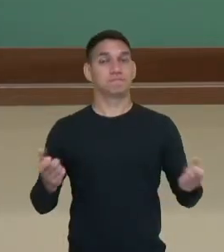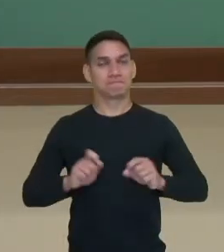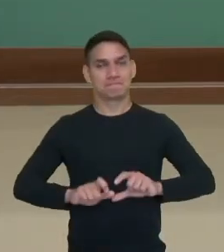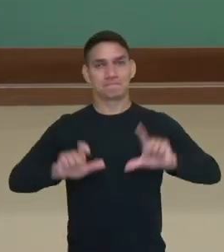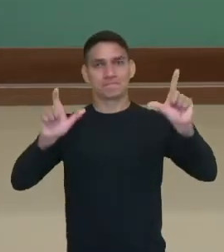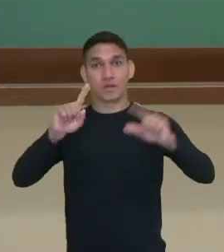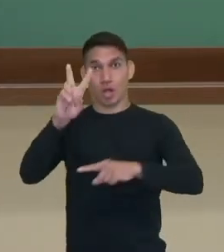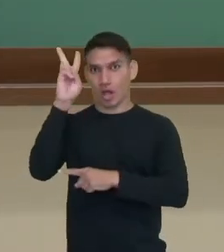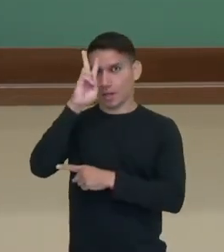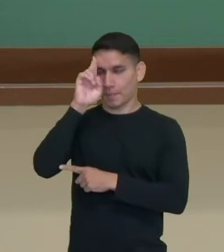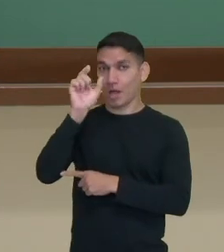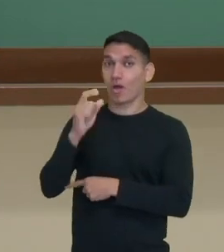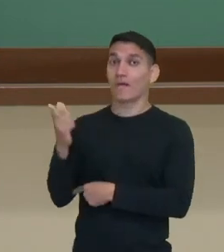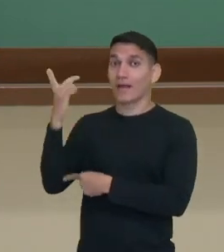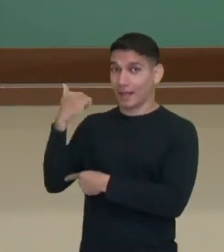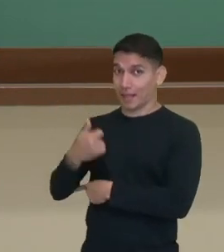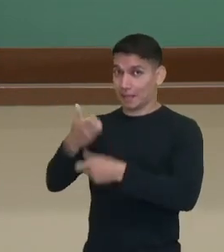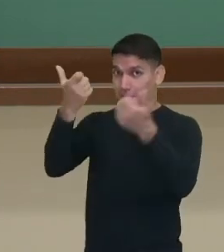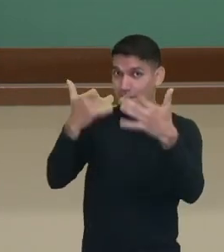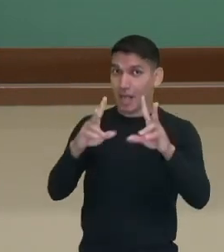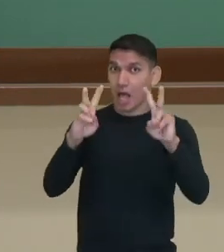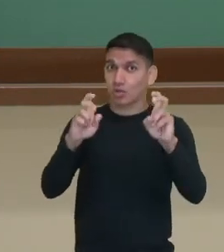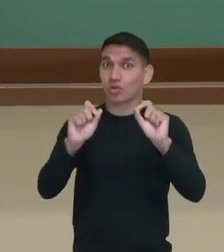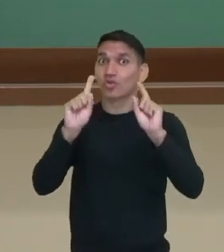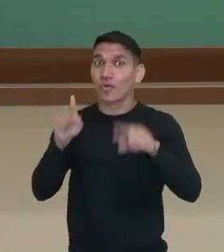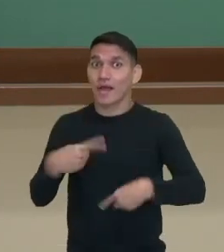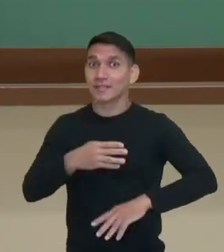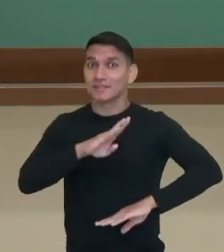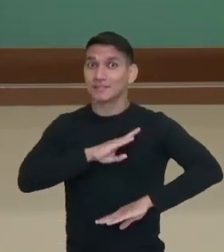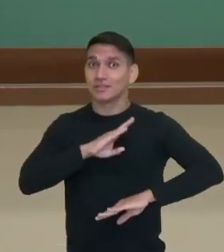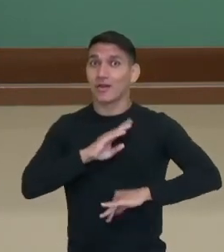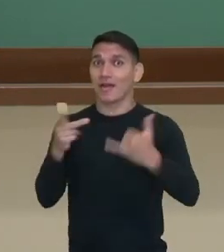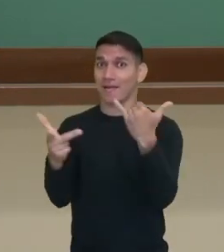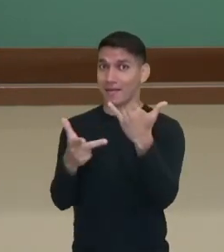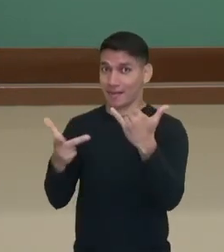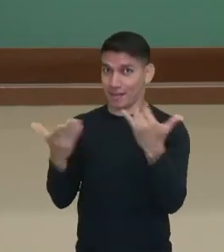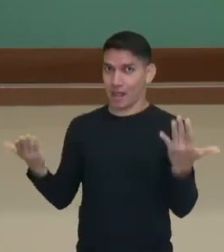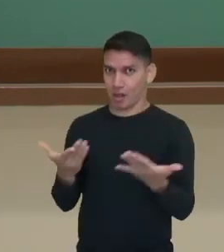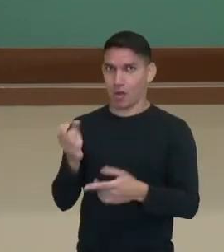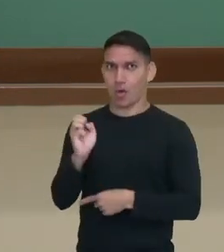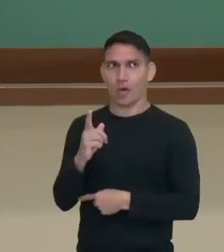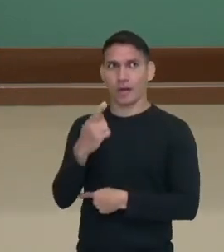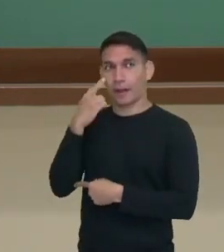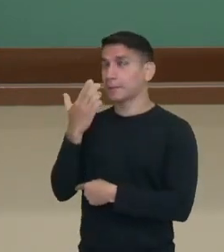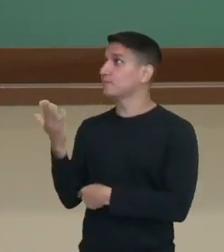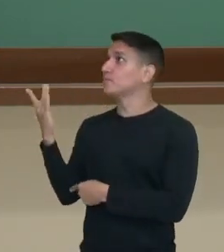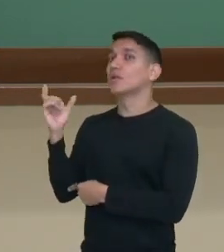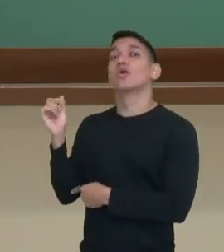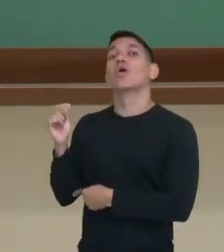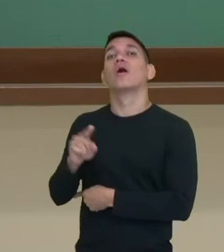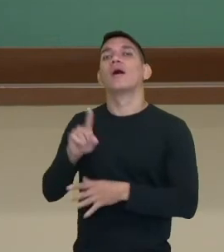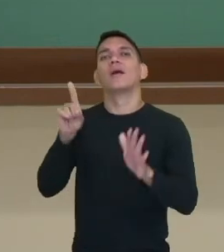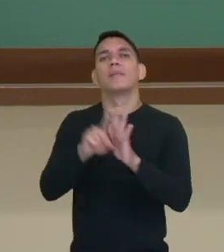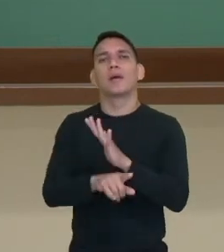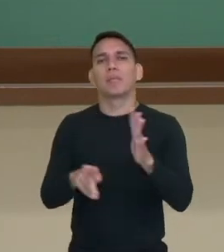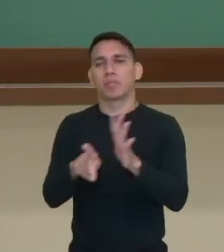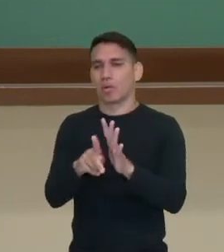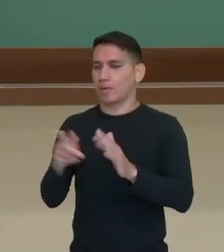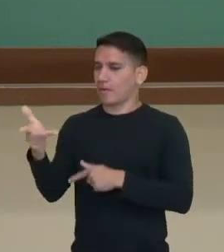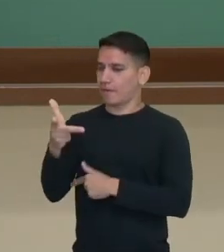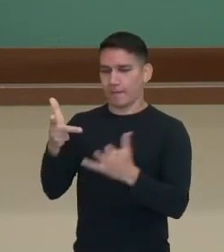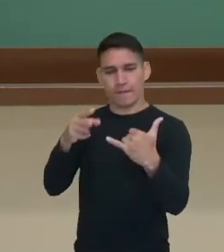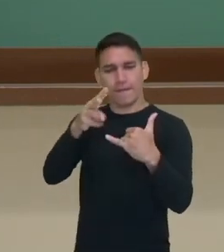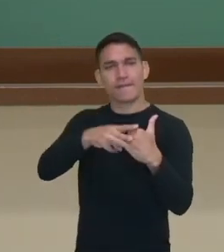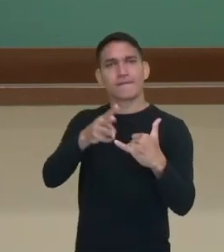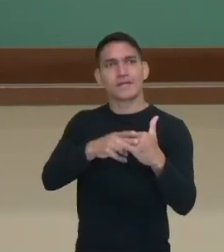Retornamos, lembrando que é como eu falei, nós temos aqui a situação da ênclise nesse exercício. O pronome está depois do verbo revelando